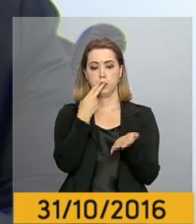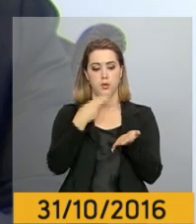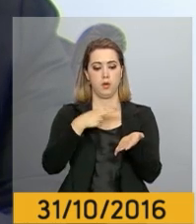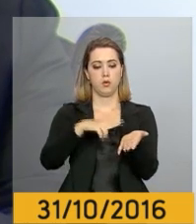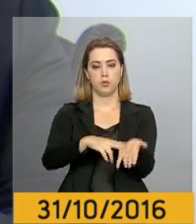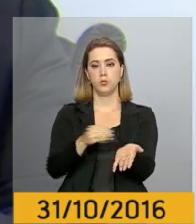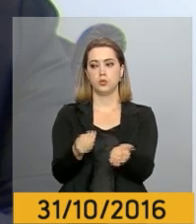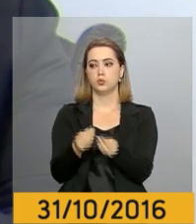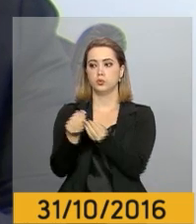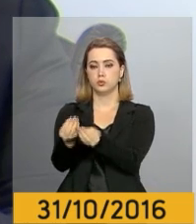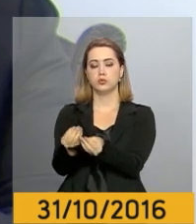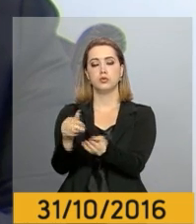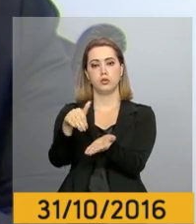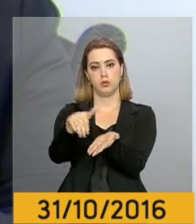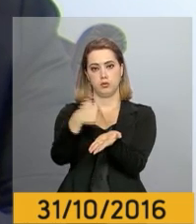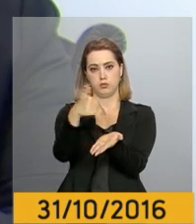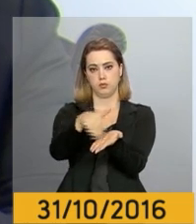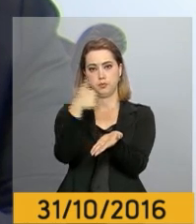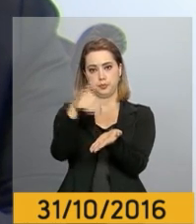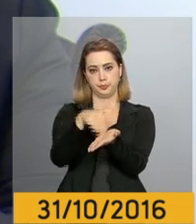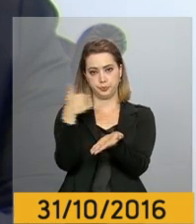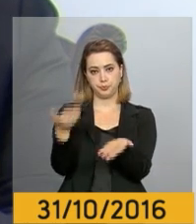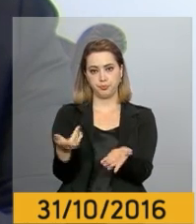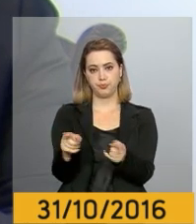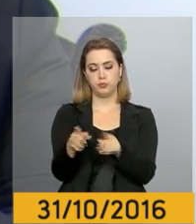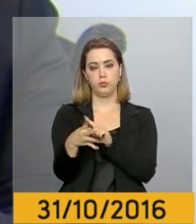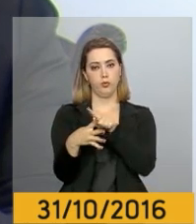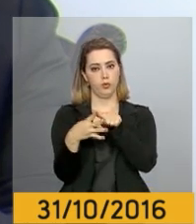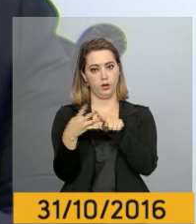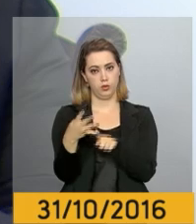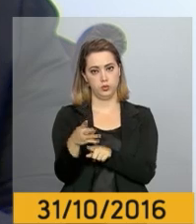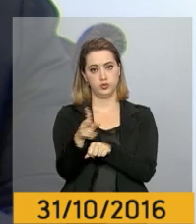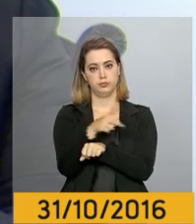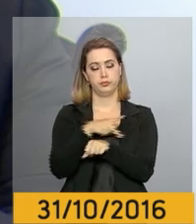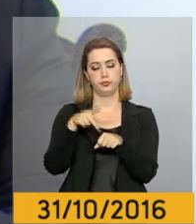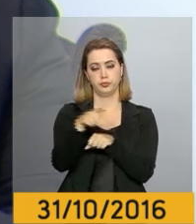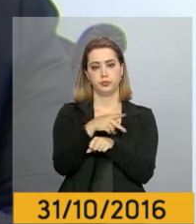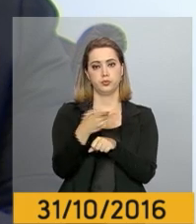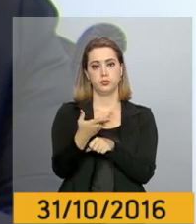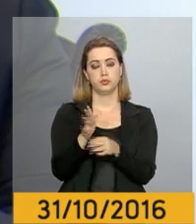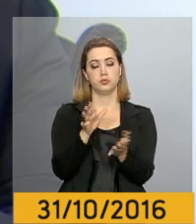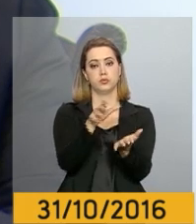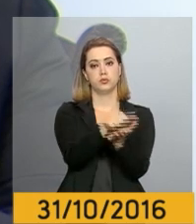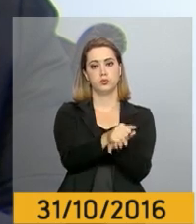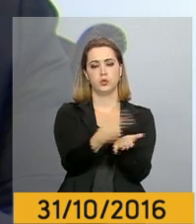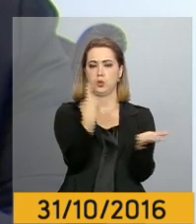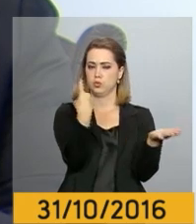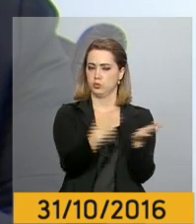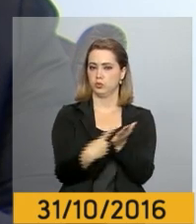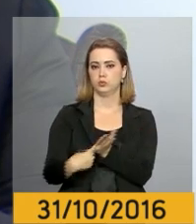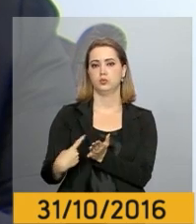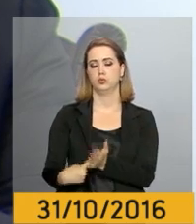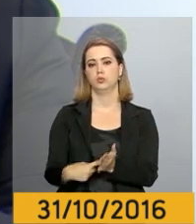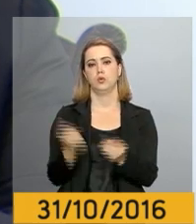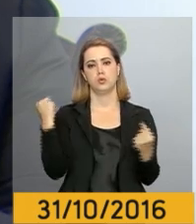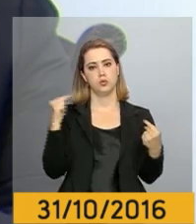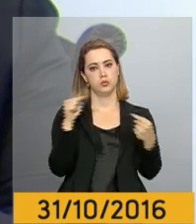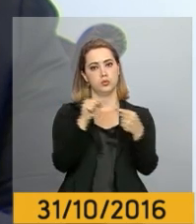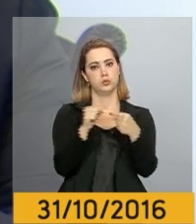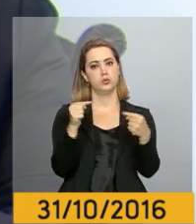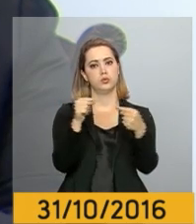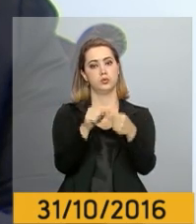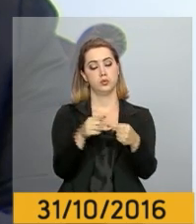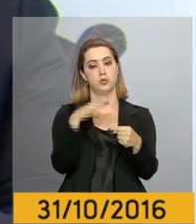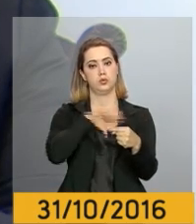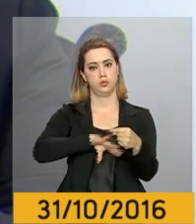ao secretariado executivo os quatro candidatos assumiram compromisso com os objetivos